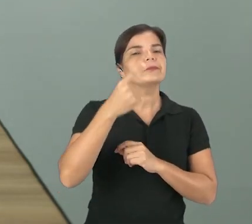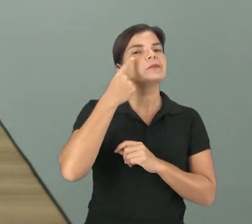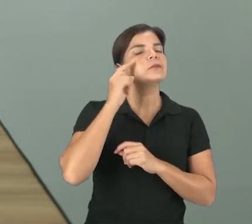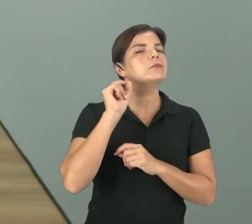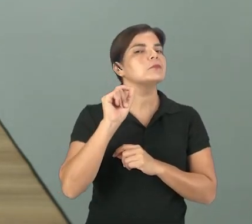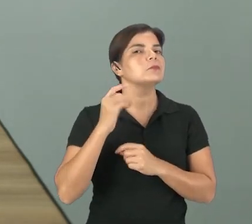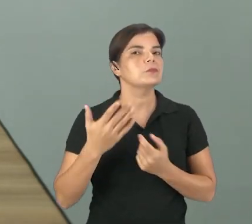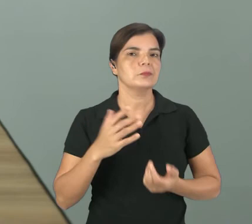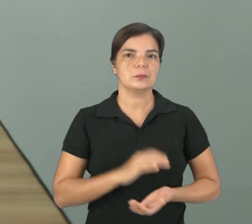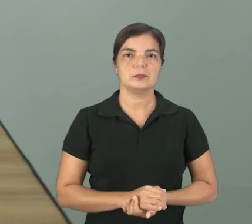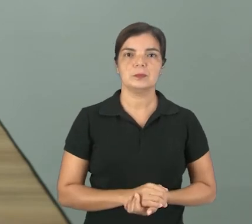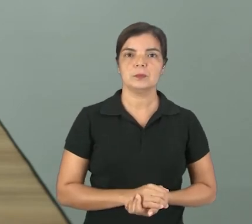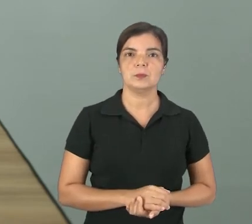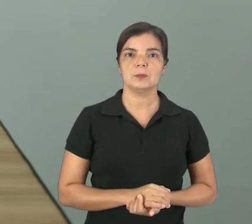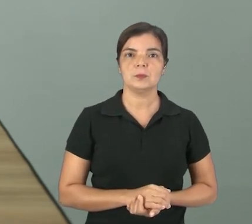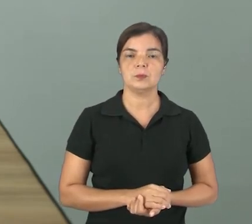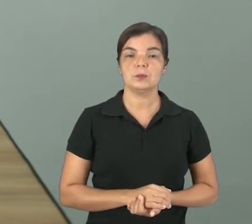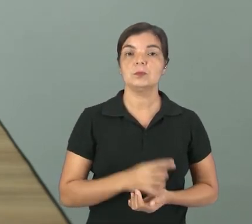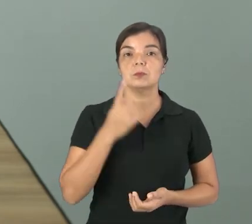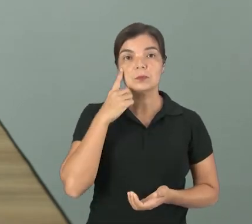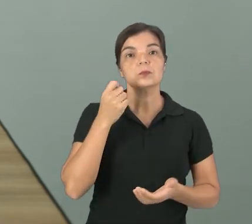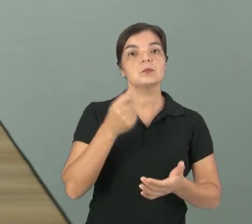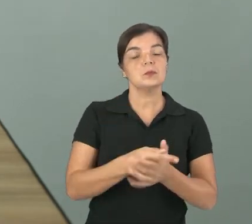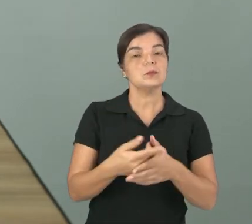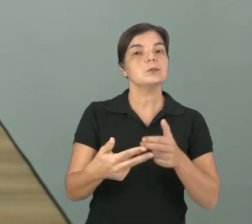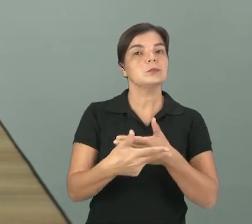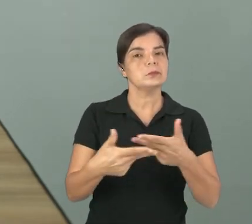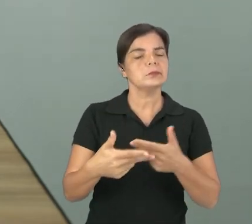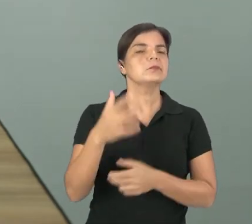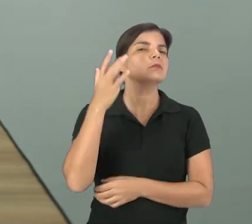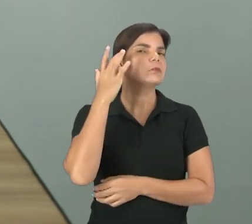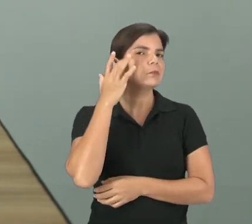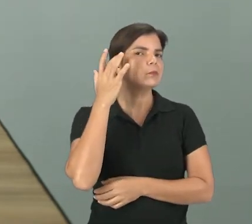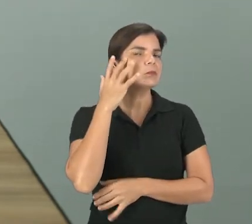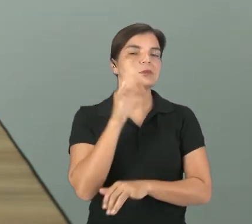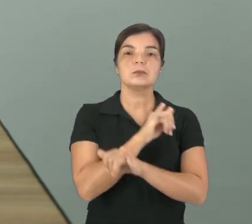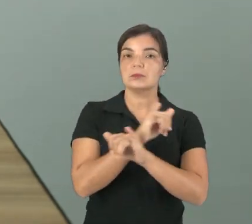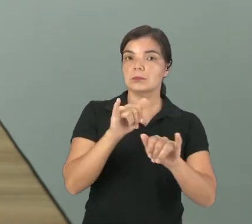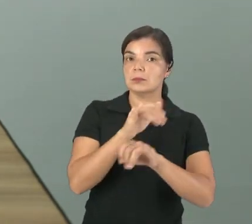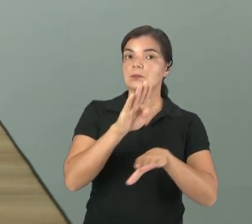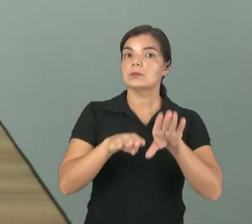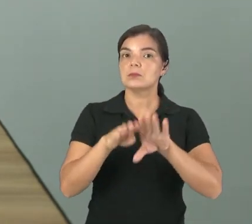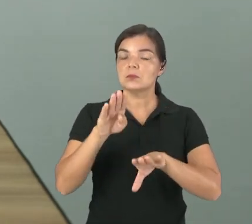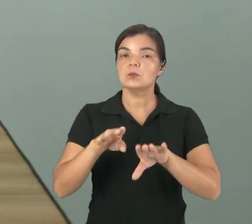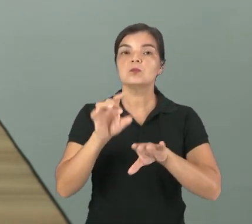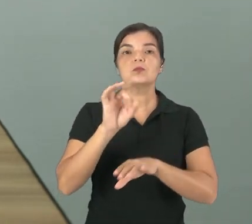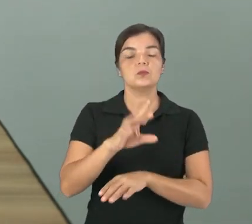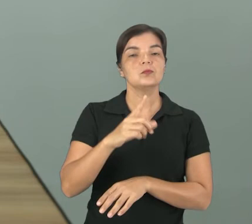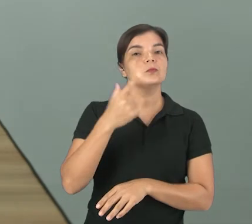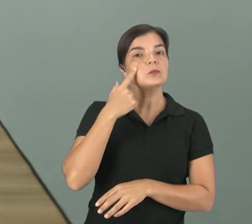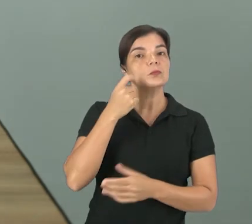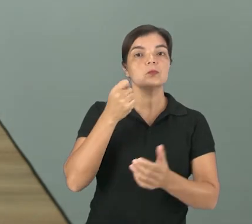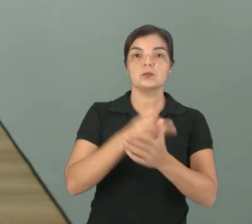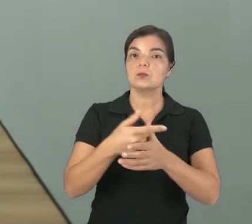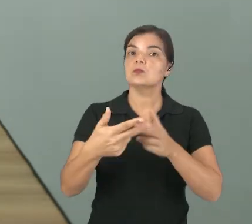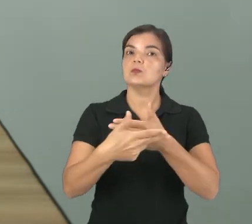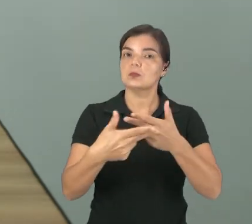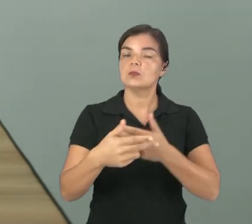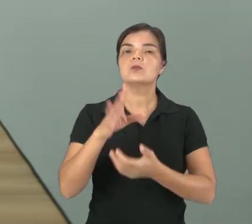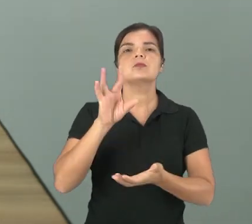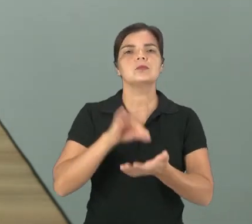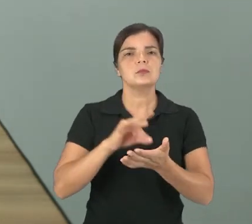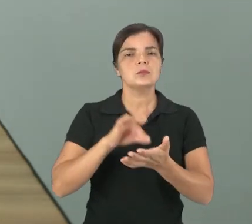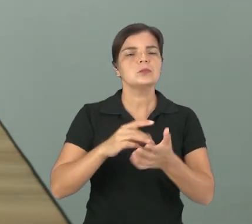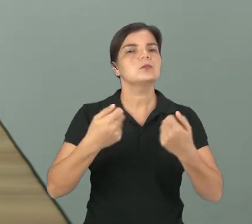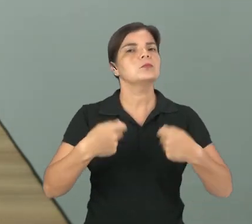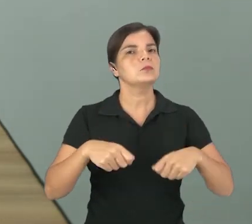remete a quê? Te remete a consumir algo. E será que as propagandas muitas vezes só nos fazem consumir algo que